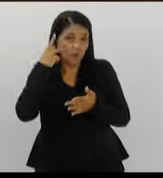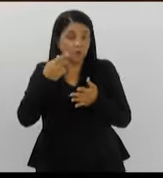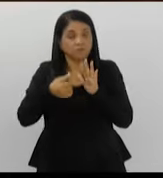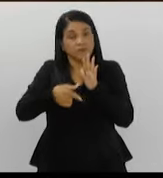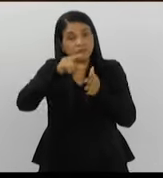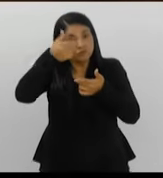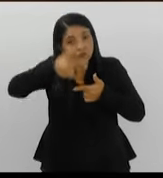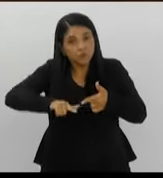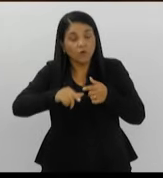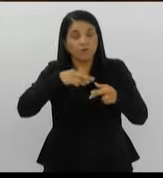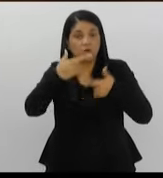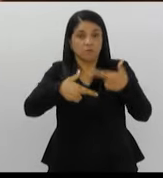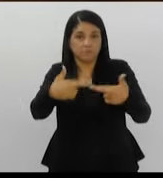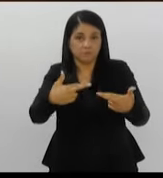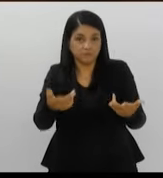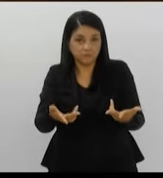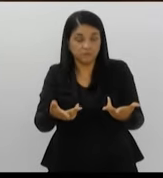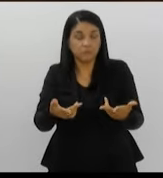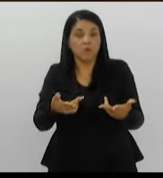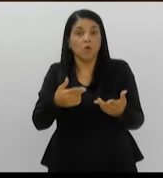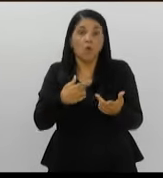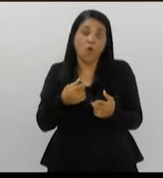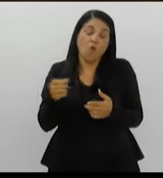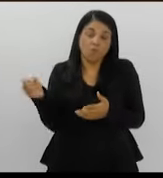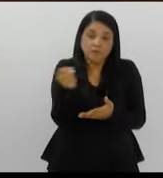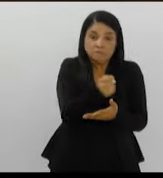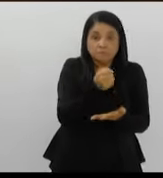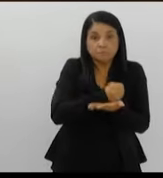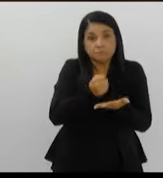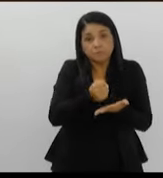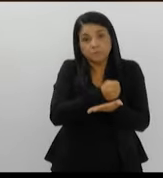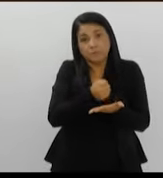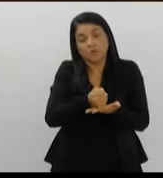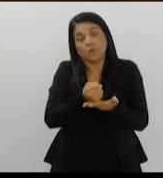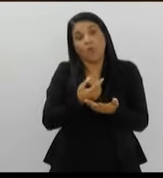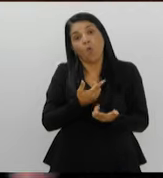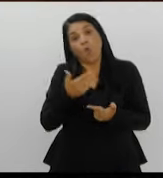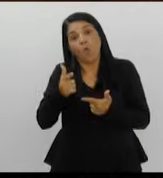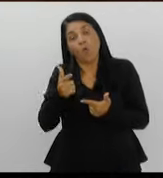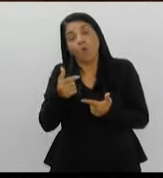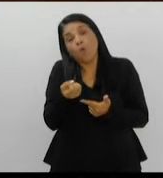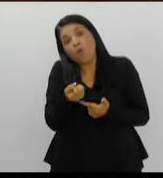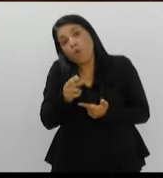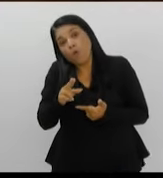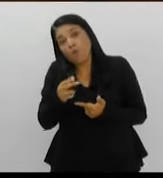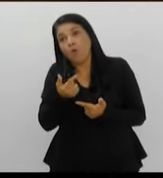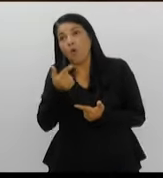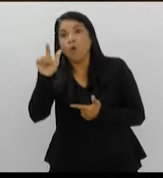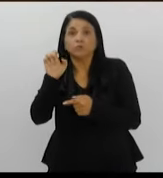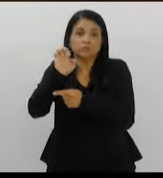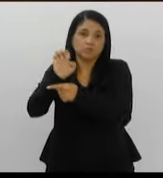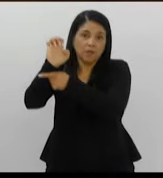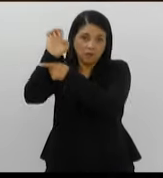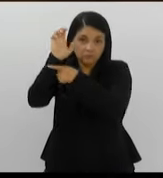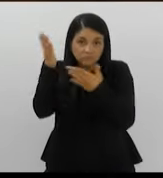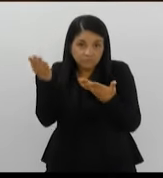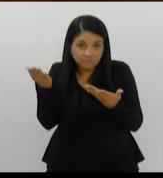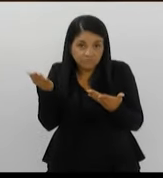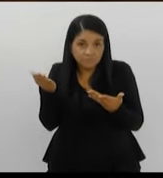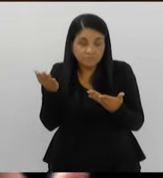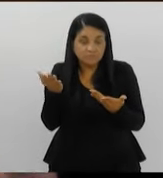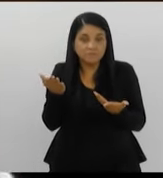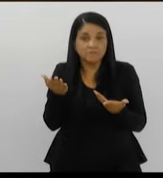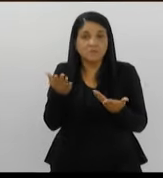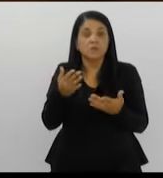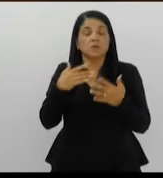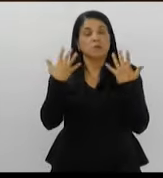vai gerar emprego e renda, ou então vai embora para outro estado. Então, eu quero parabenizar o